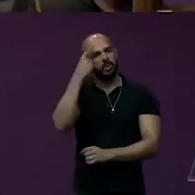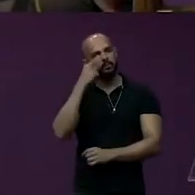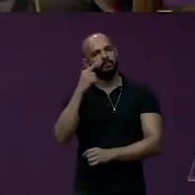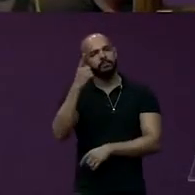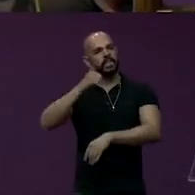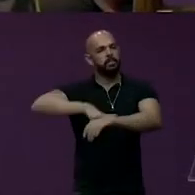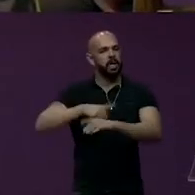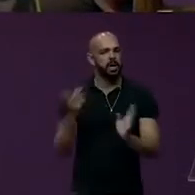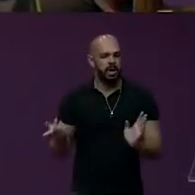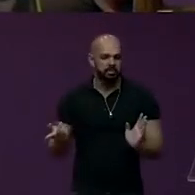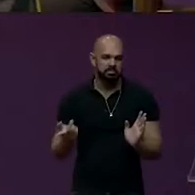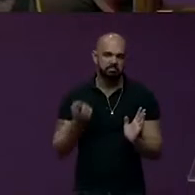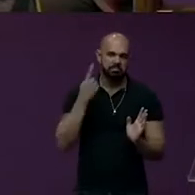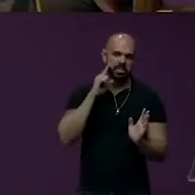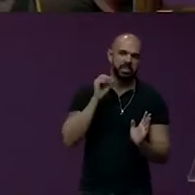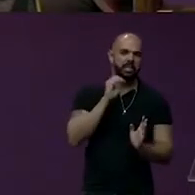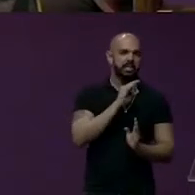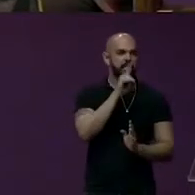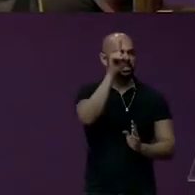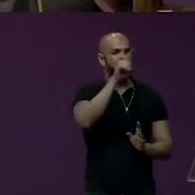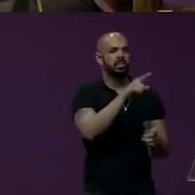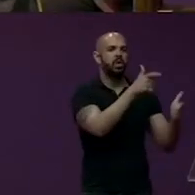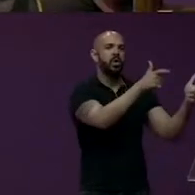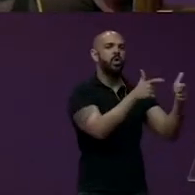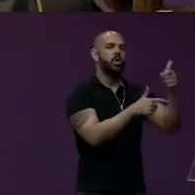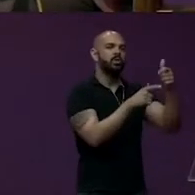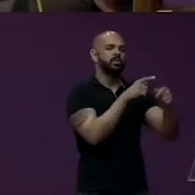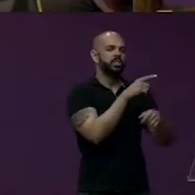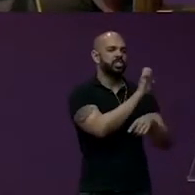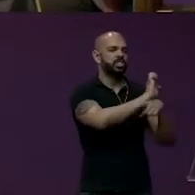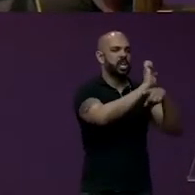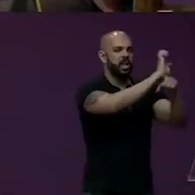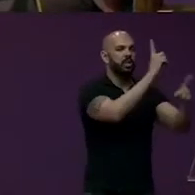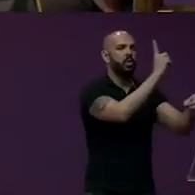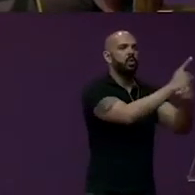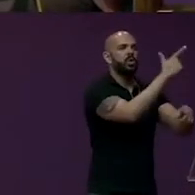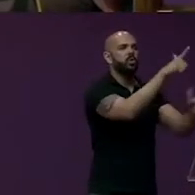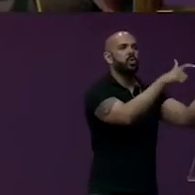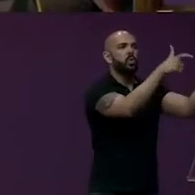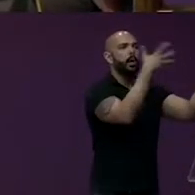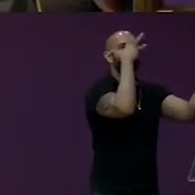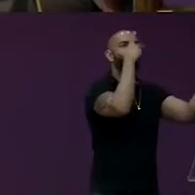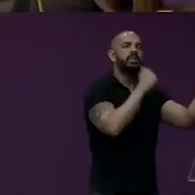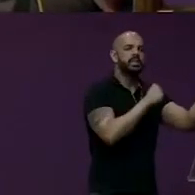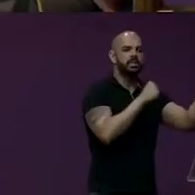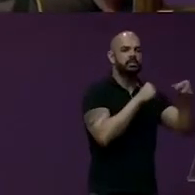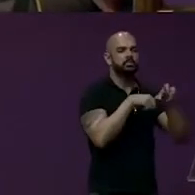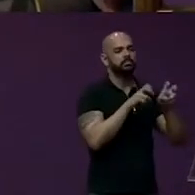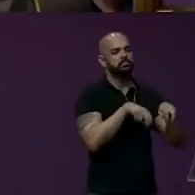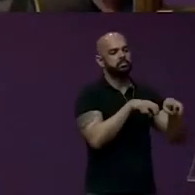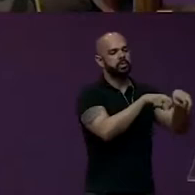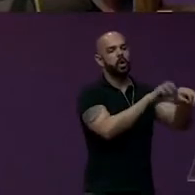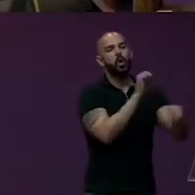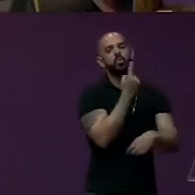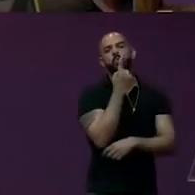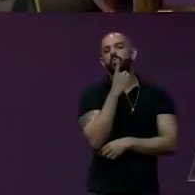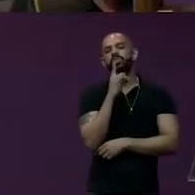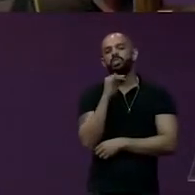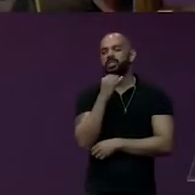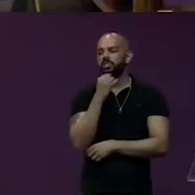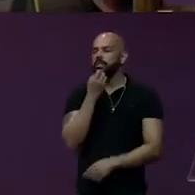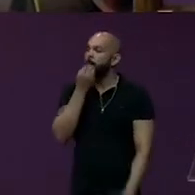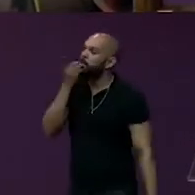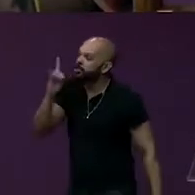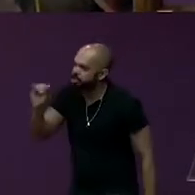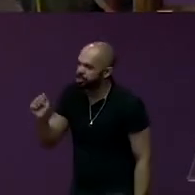semana, né, é, quem é dos campos de outros estados, encontrar um outro lugar bonito, né, ou pelo menos parar um dia para dar bom